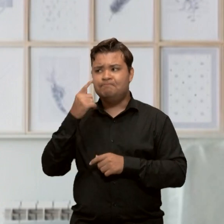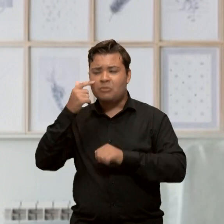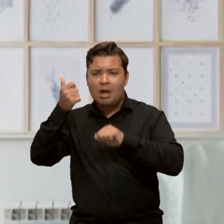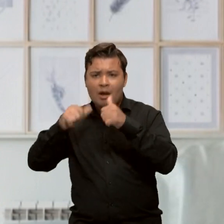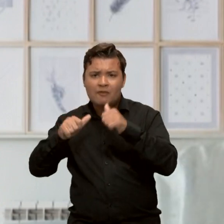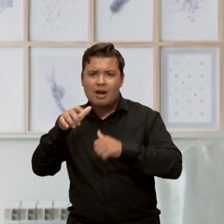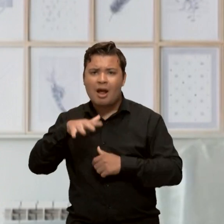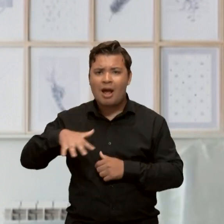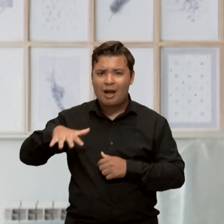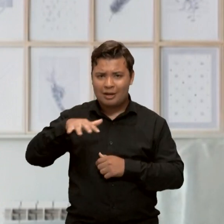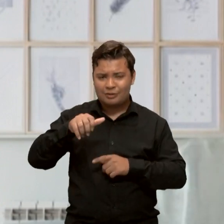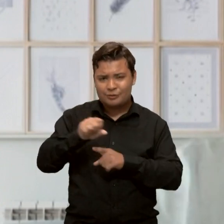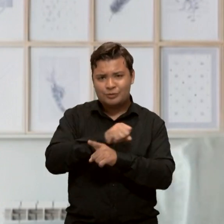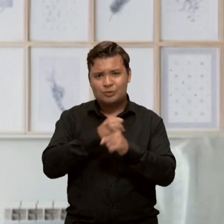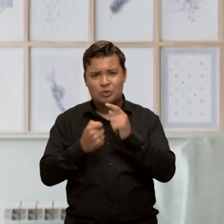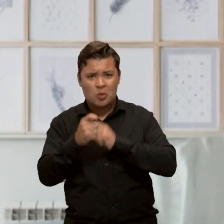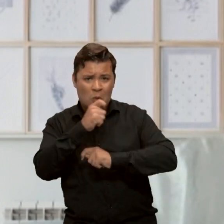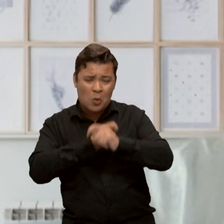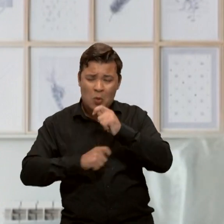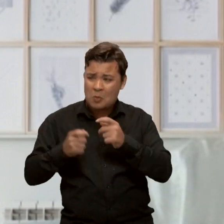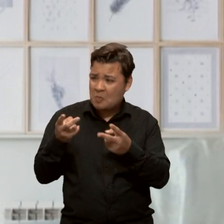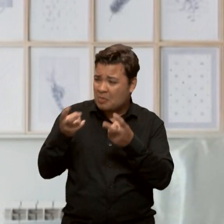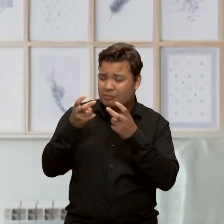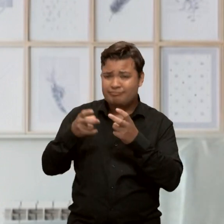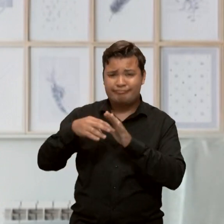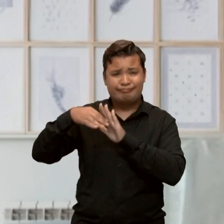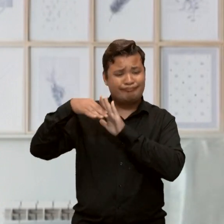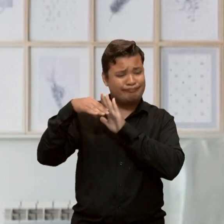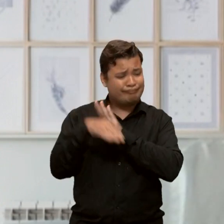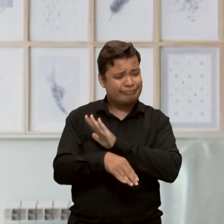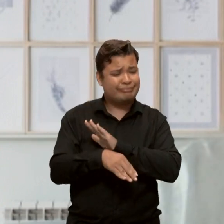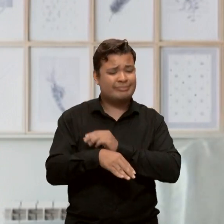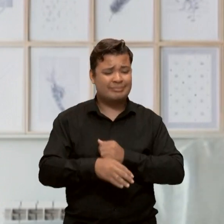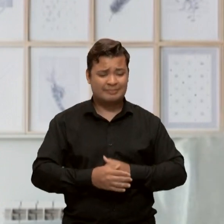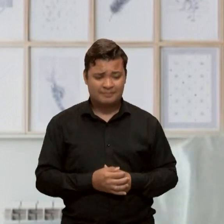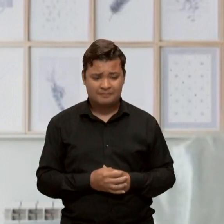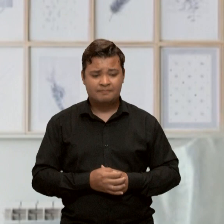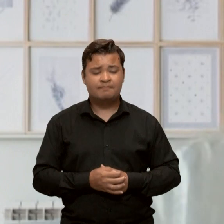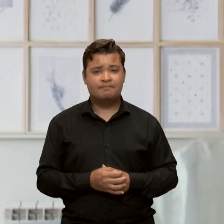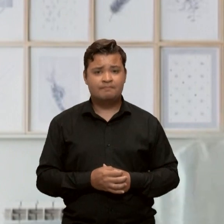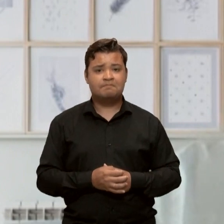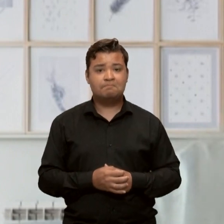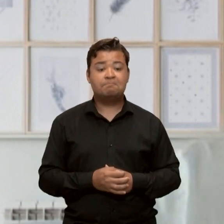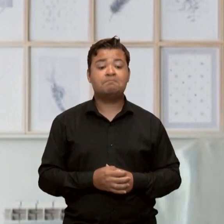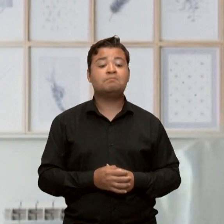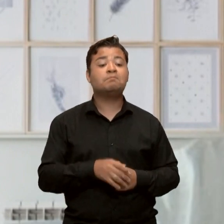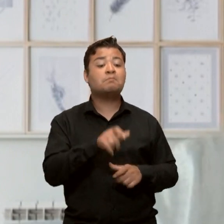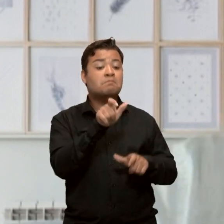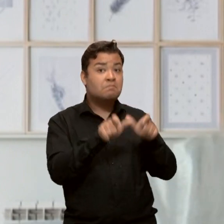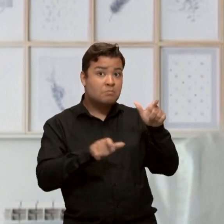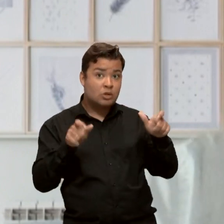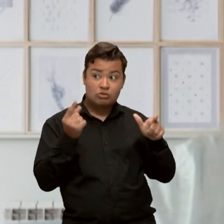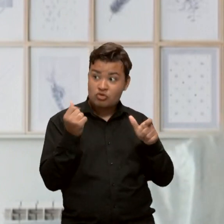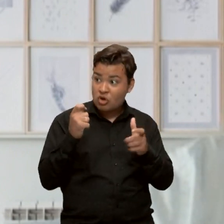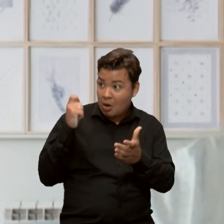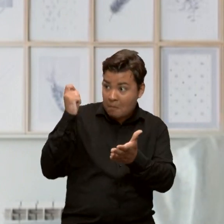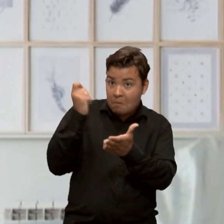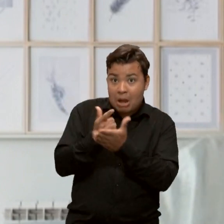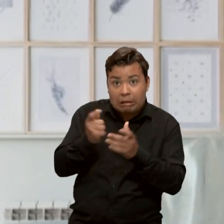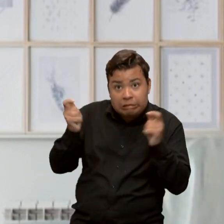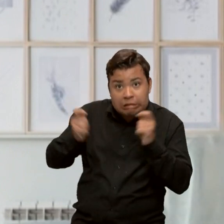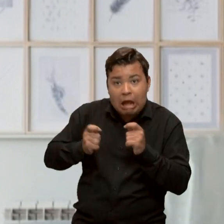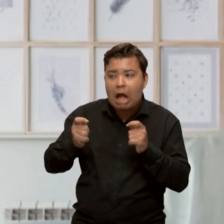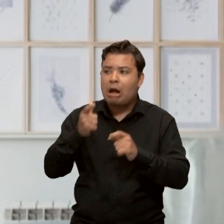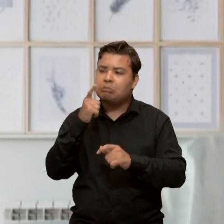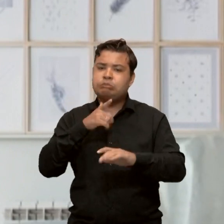isso se agrava, né? Então, tem acesso a pessoas que podem pagar, porque no Brasil